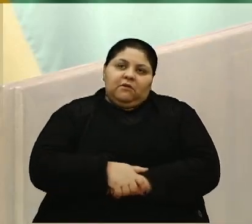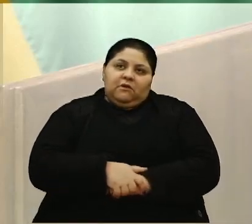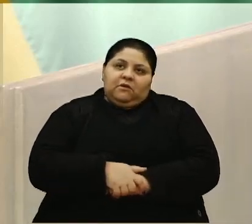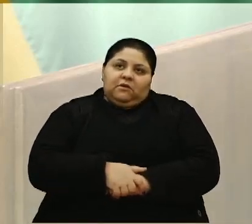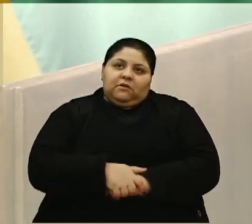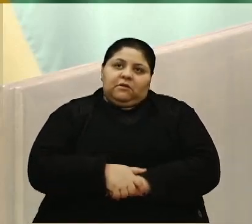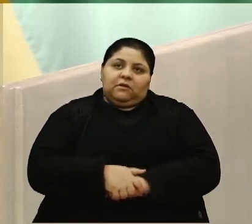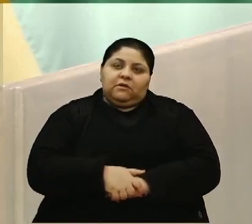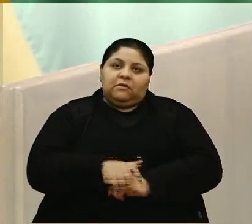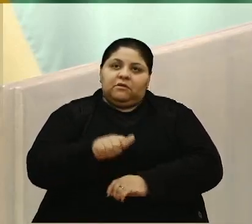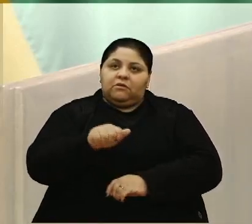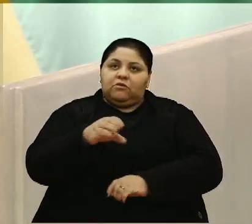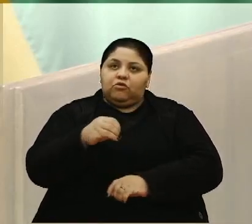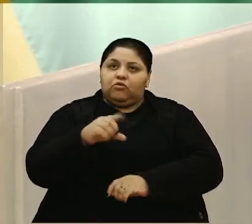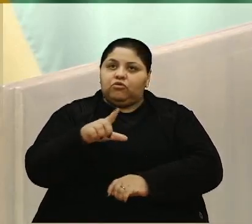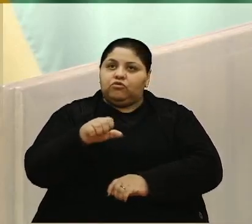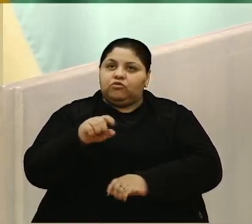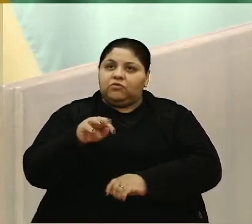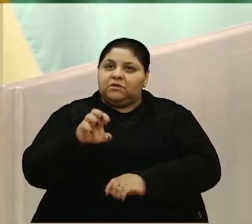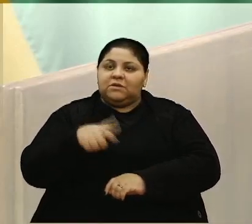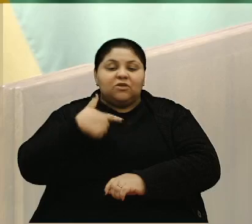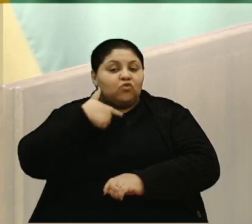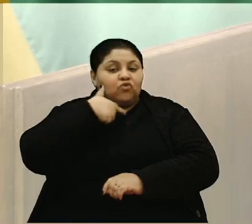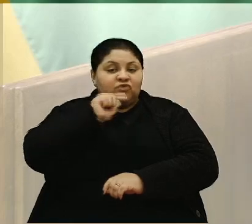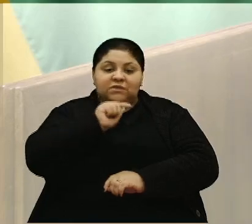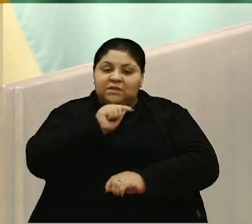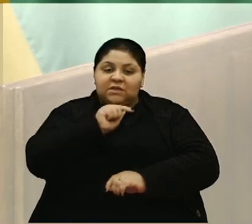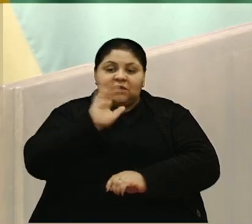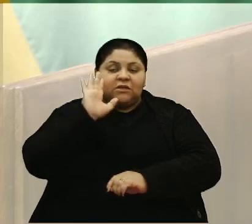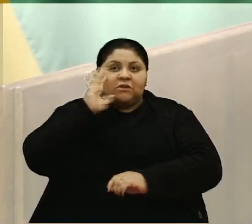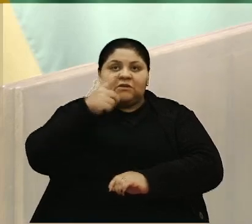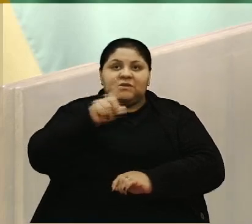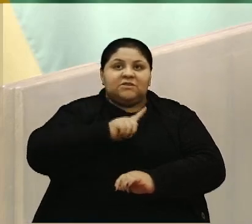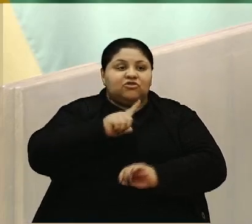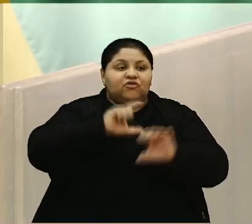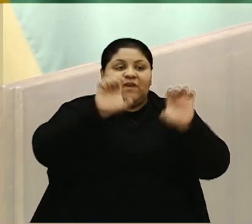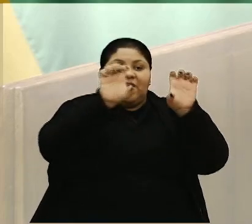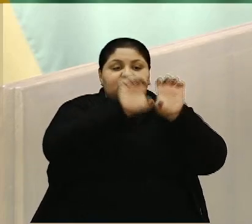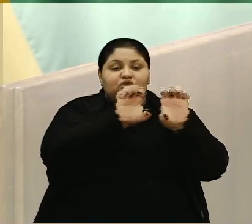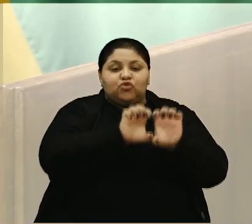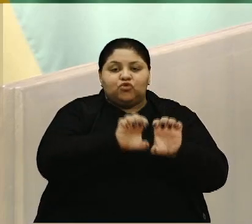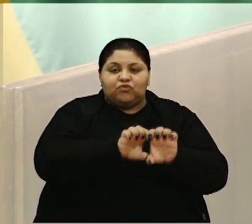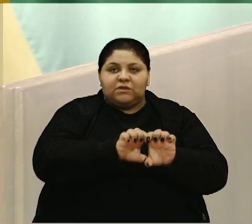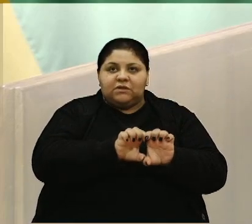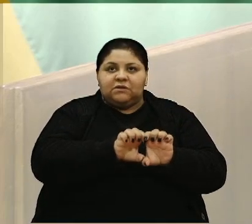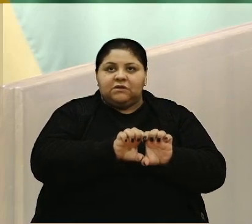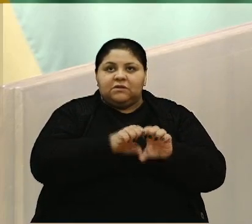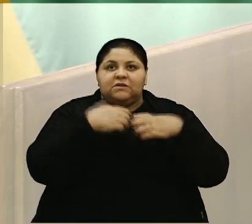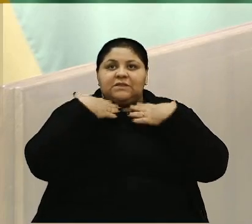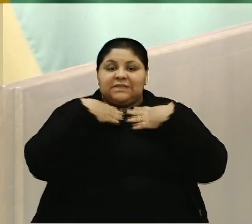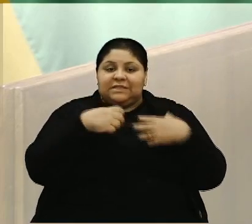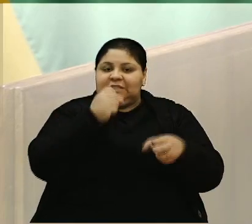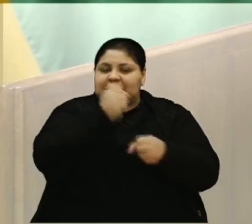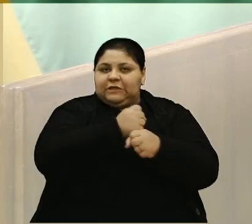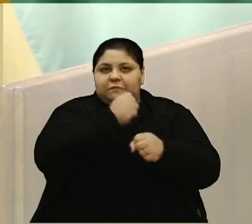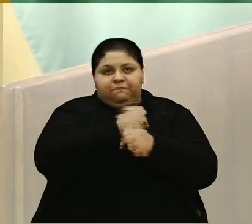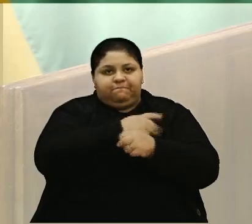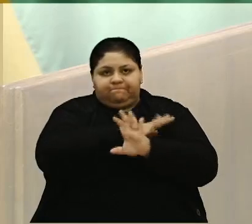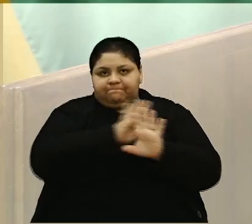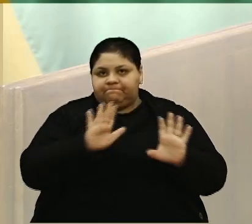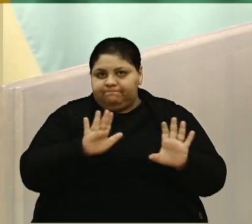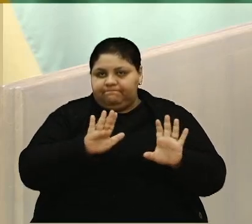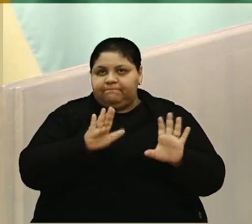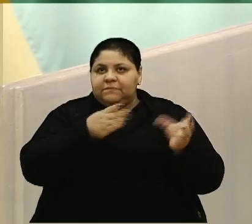Isso o Solete não vai conseguir resolver se não tiver estrutura na Secretaria de Obras. Tá? Não vai conseguir porque